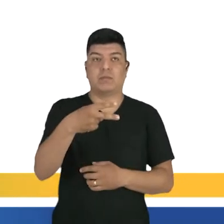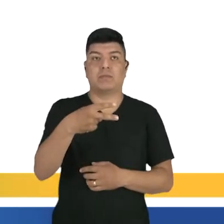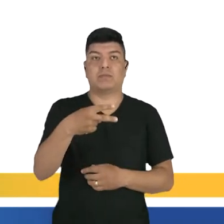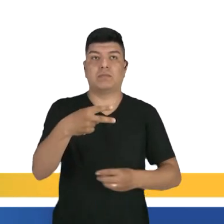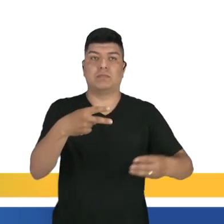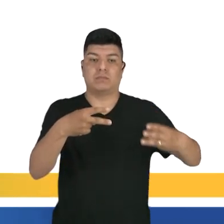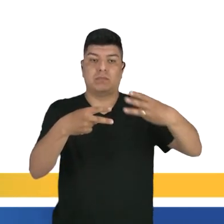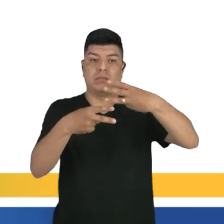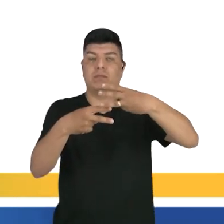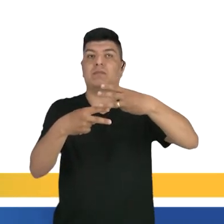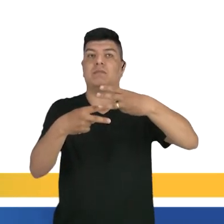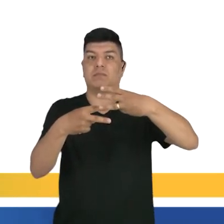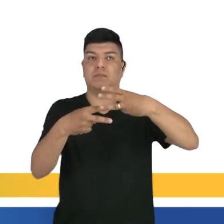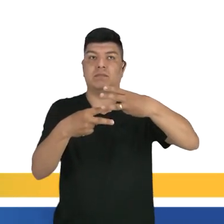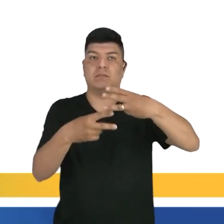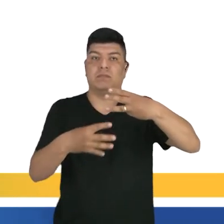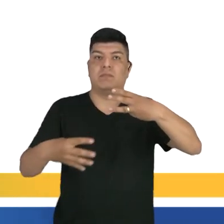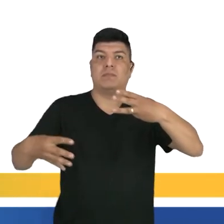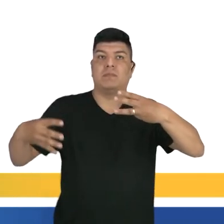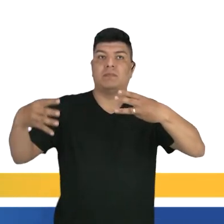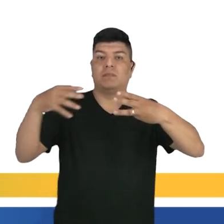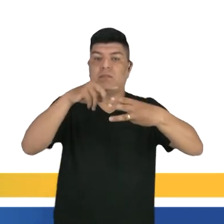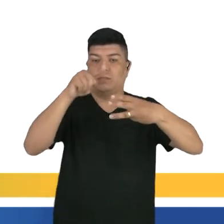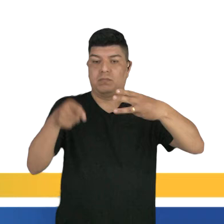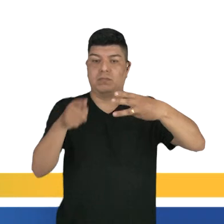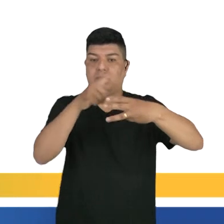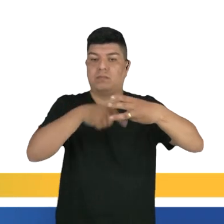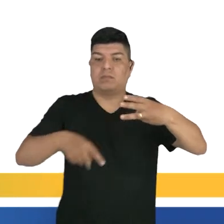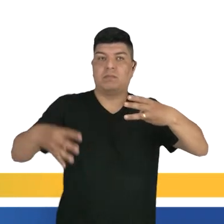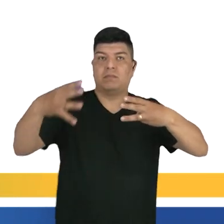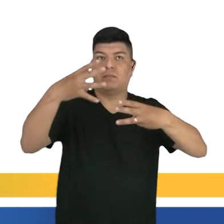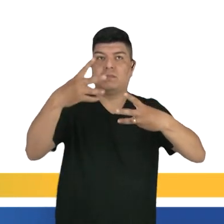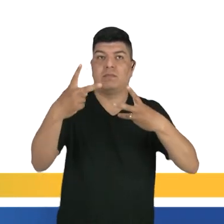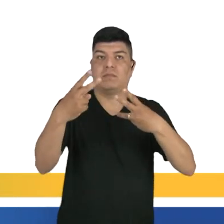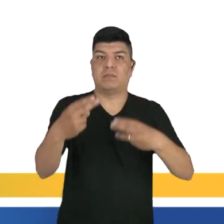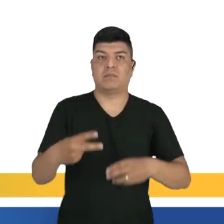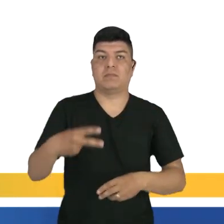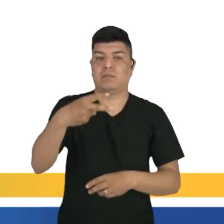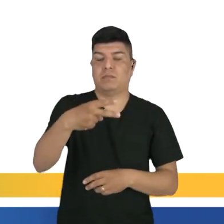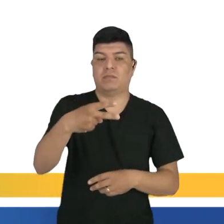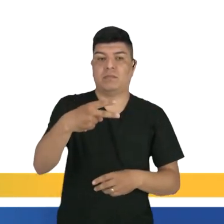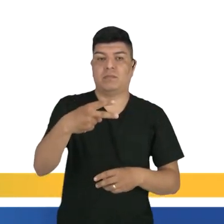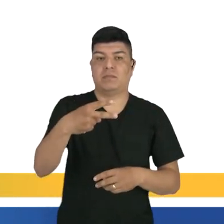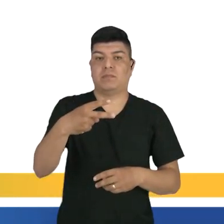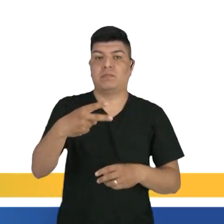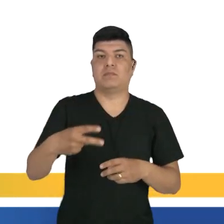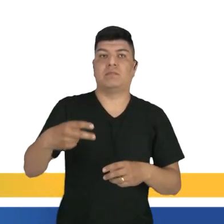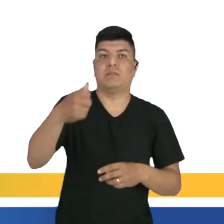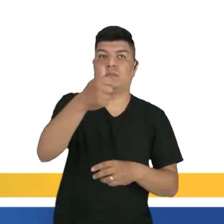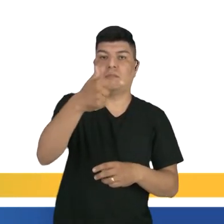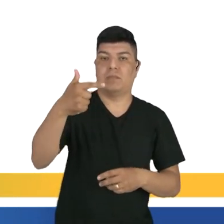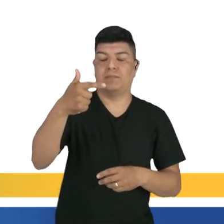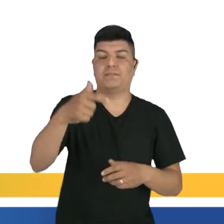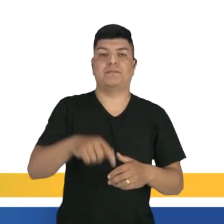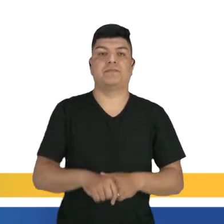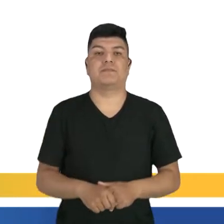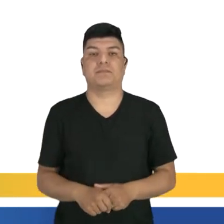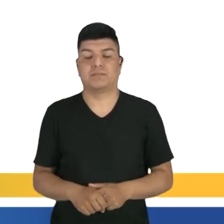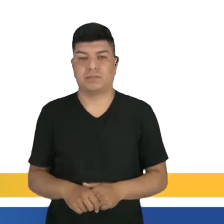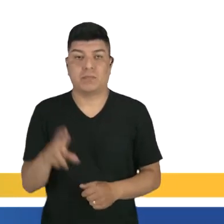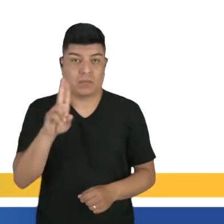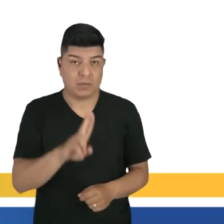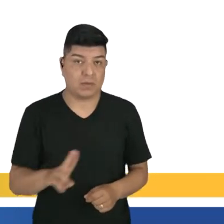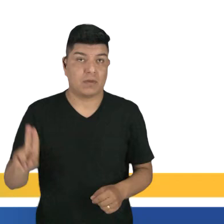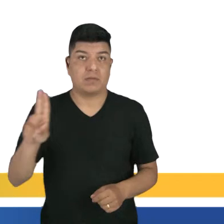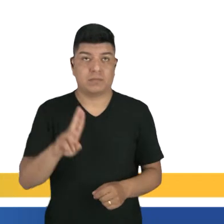cubo, isso elevado a 4, isso é a mesma coisa que 2 elevado ao produto dos expoentes. Eu vou usar